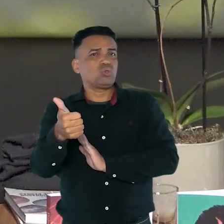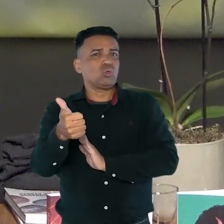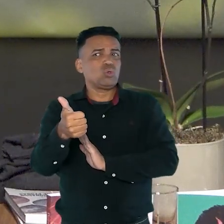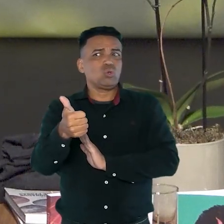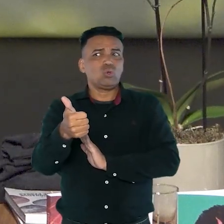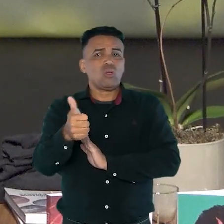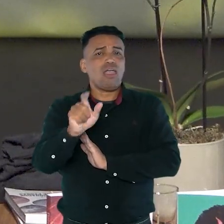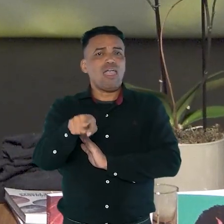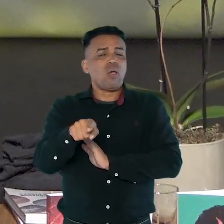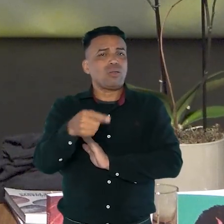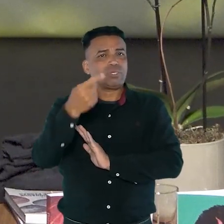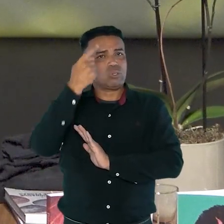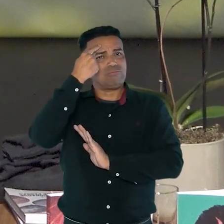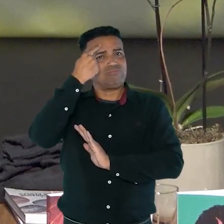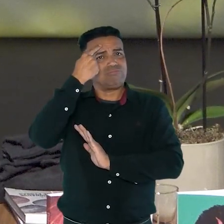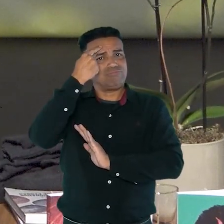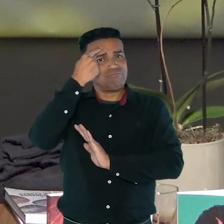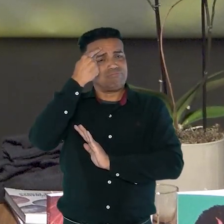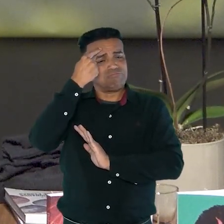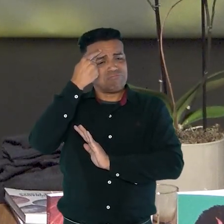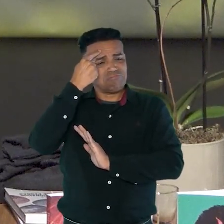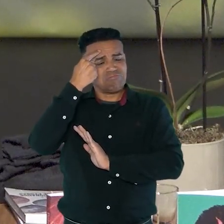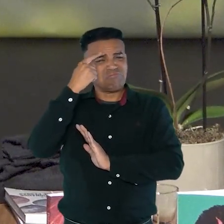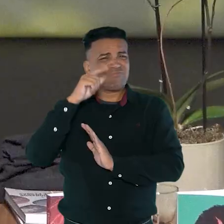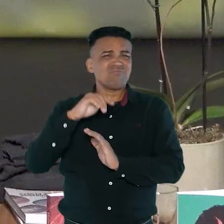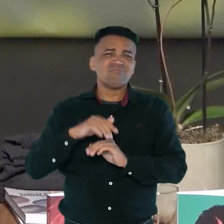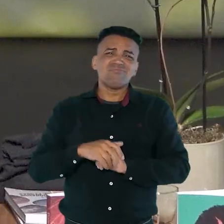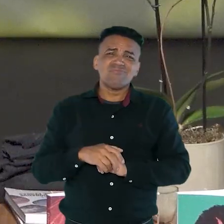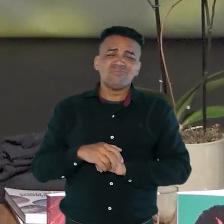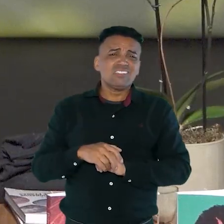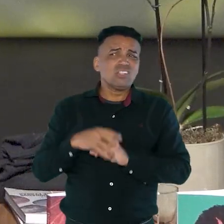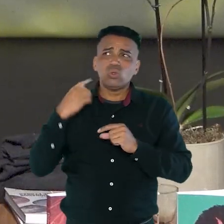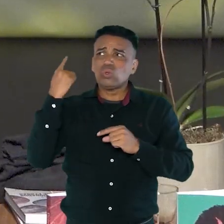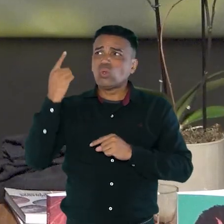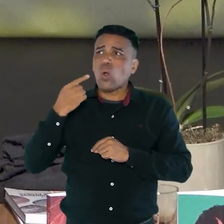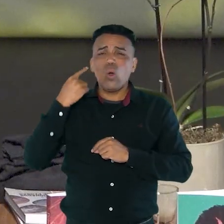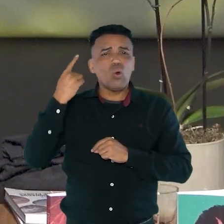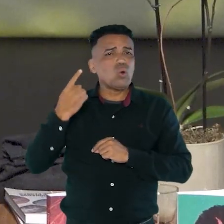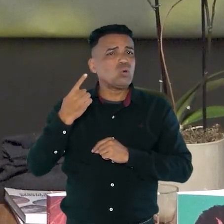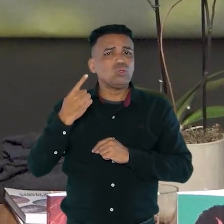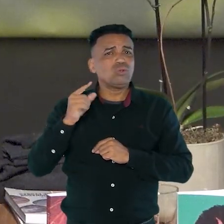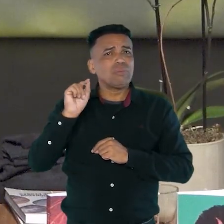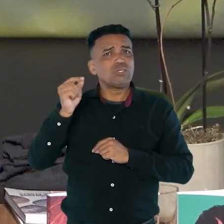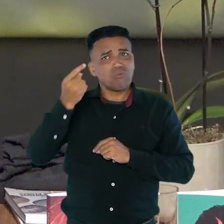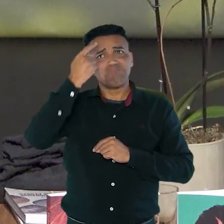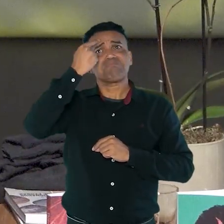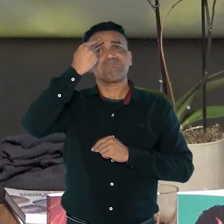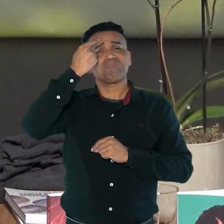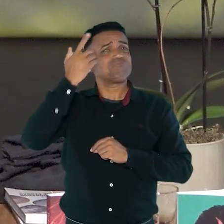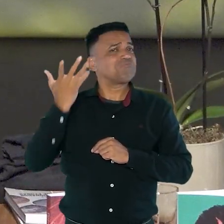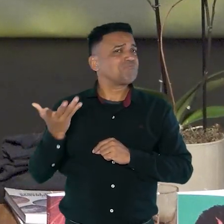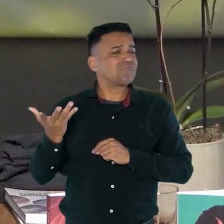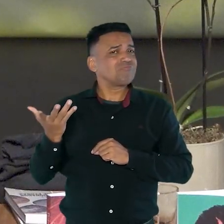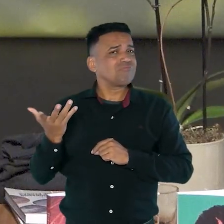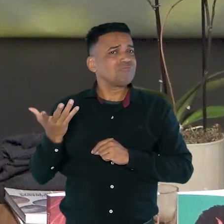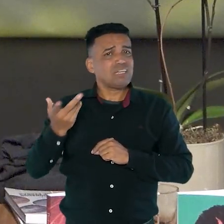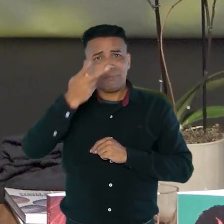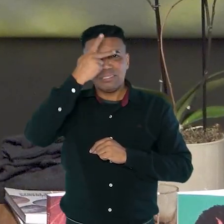o que a pessoa pensa. Olha que bagulho mais louco, define o que a pessoa pensa.